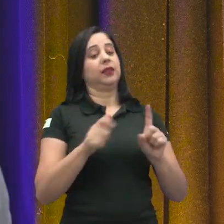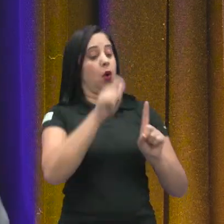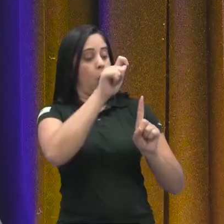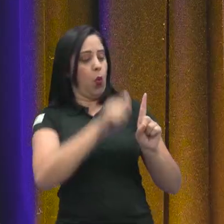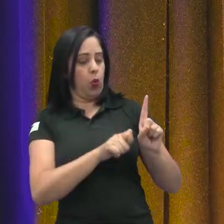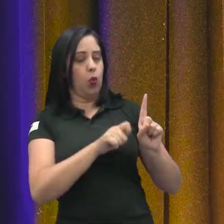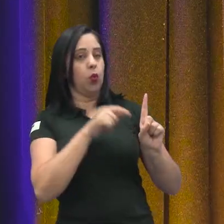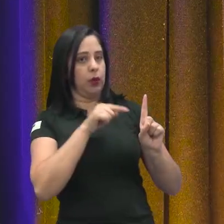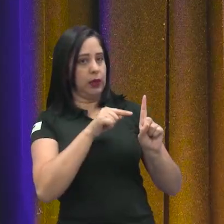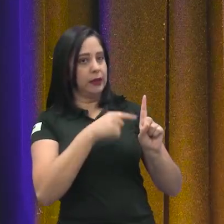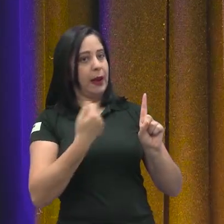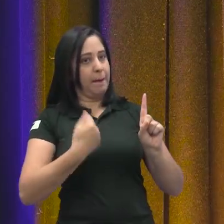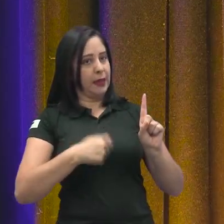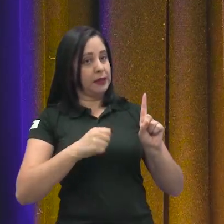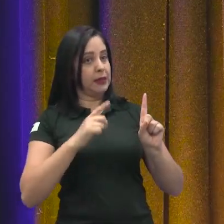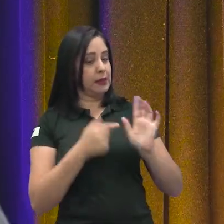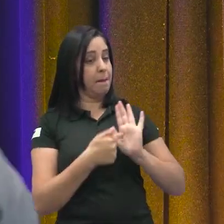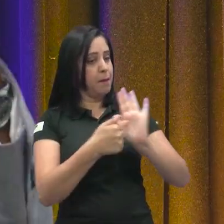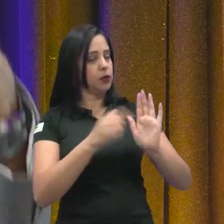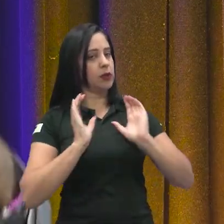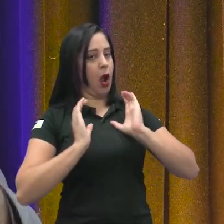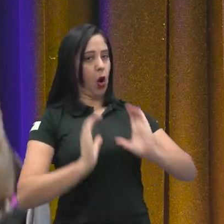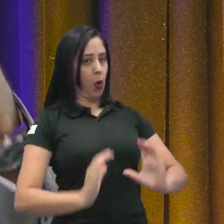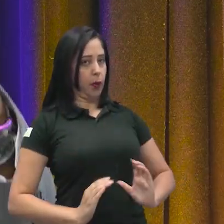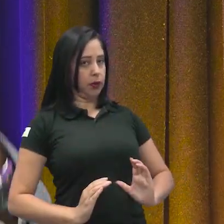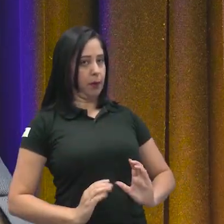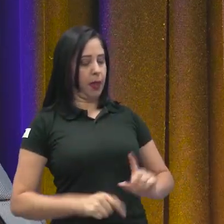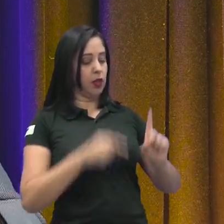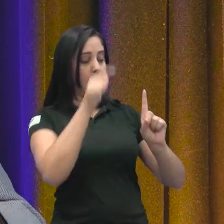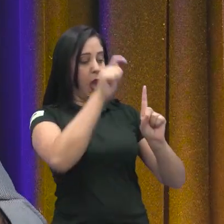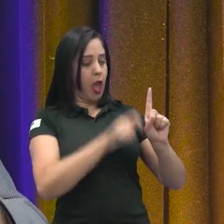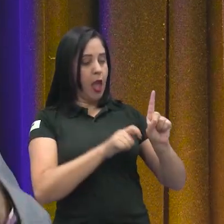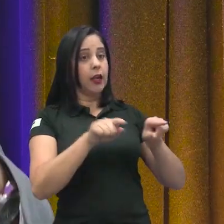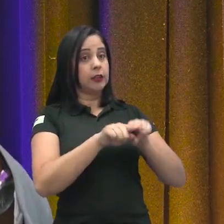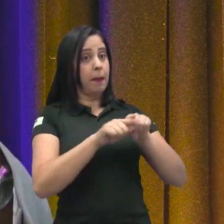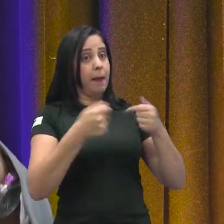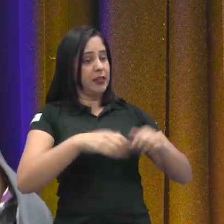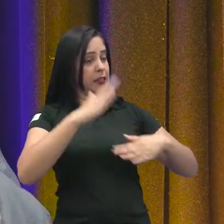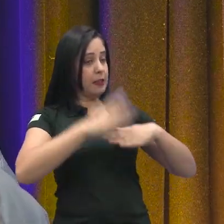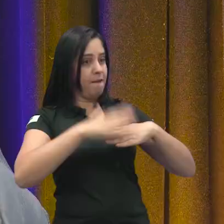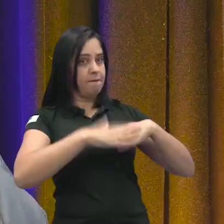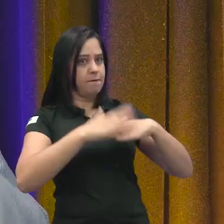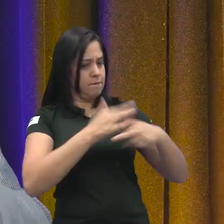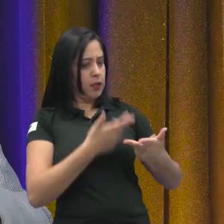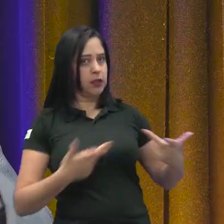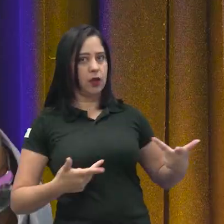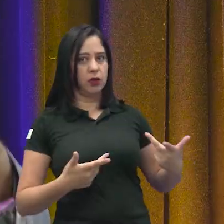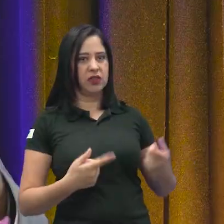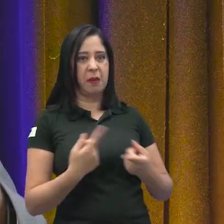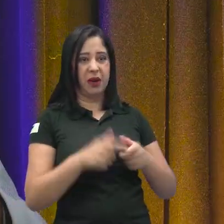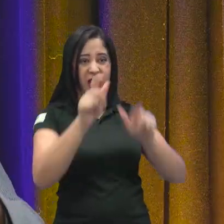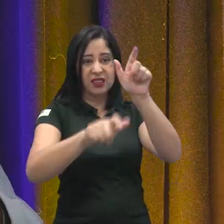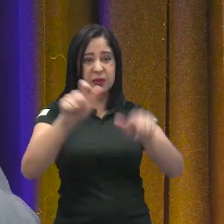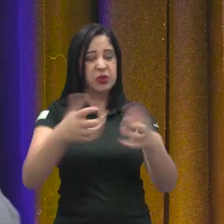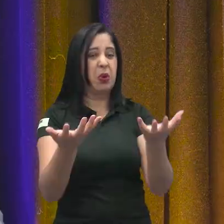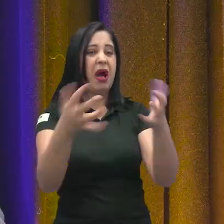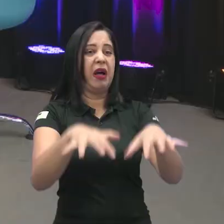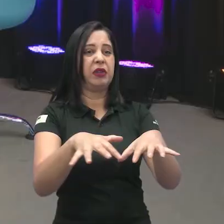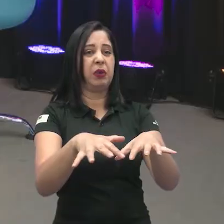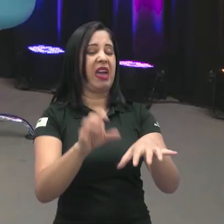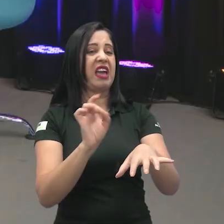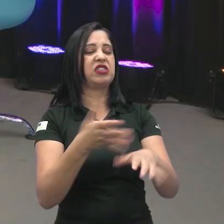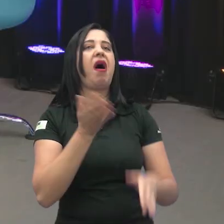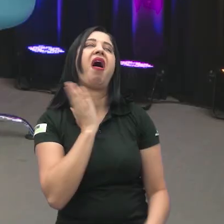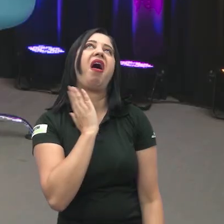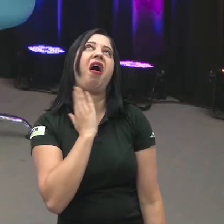que executar também. É um líder que tem que executar mais do que só falar. Aí o pessoal está um pouco cansado de discurso bonito. Nada